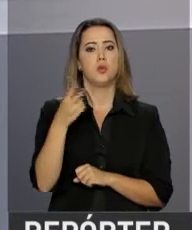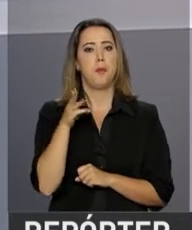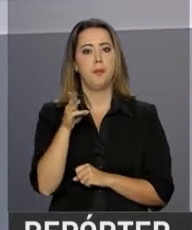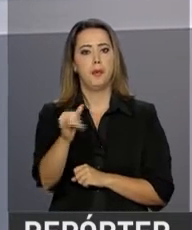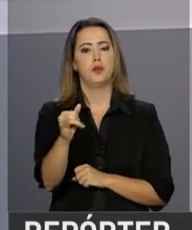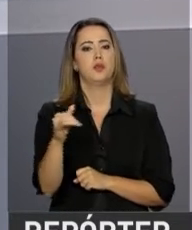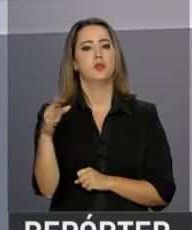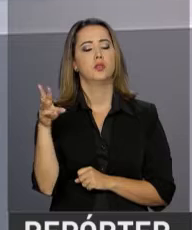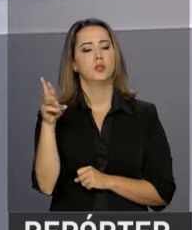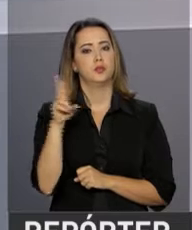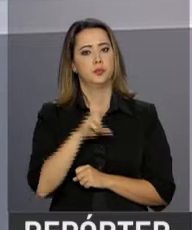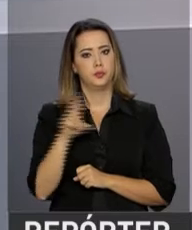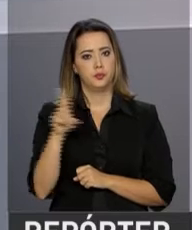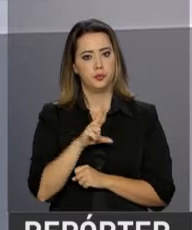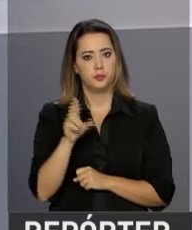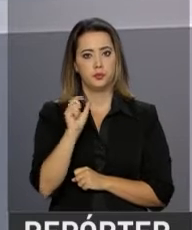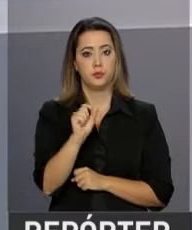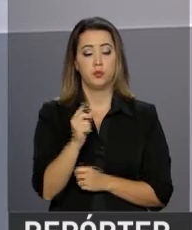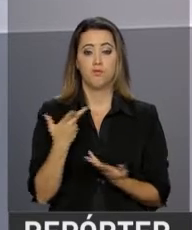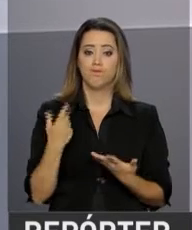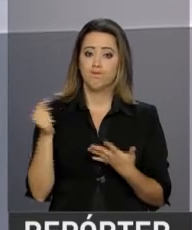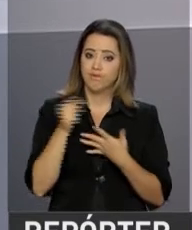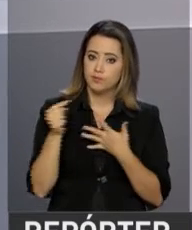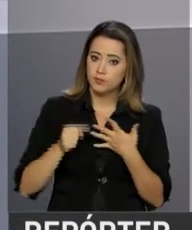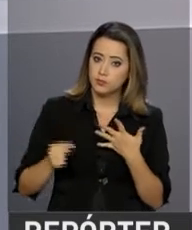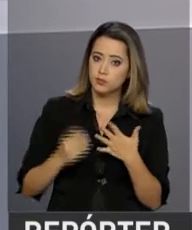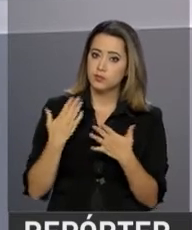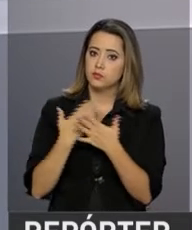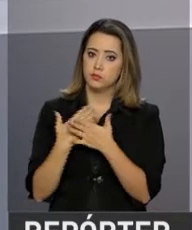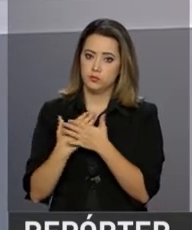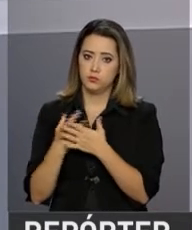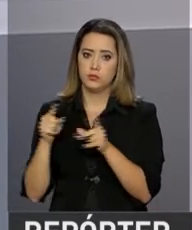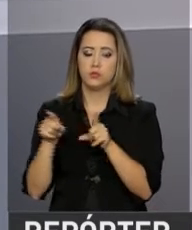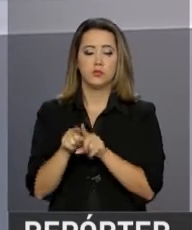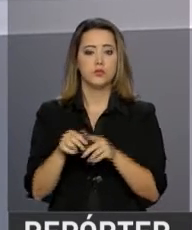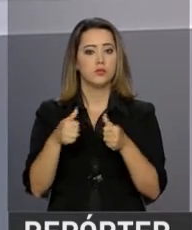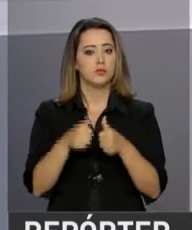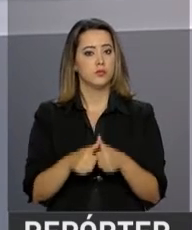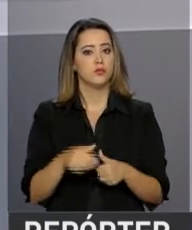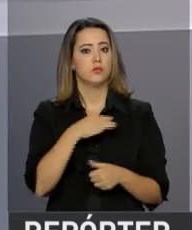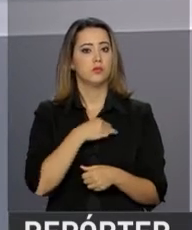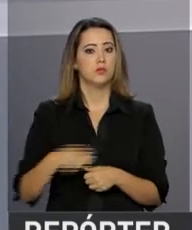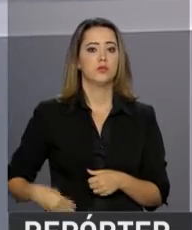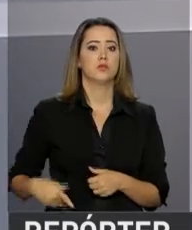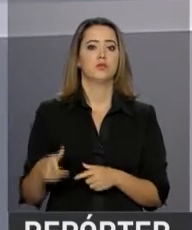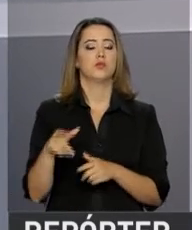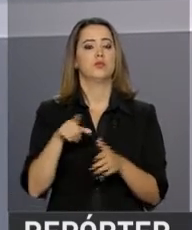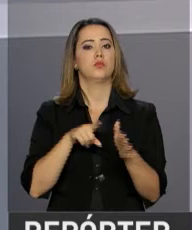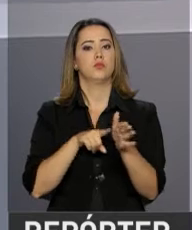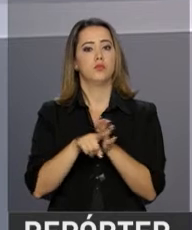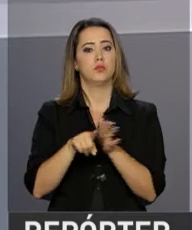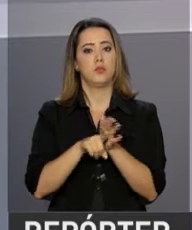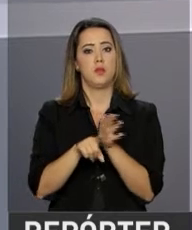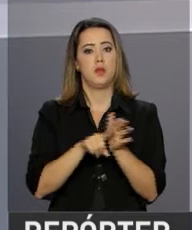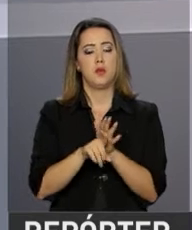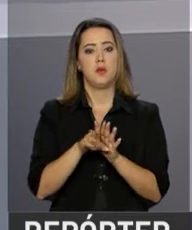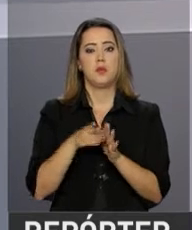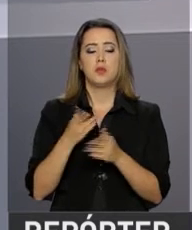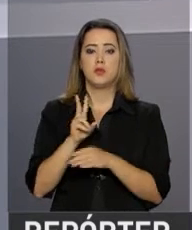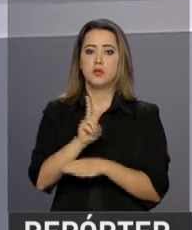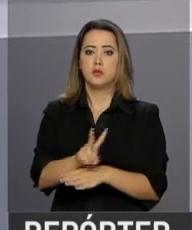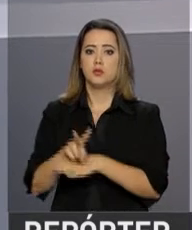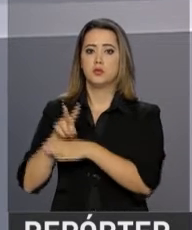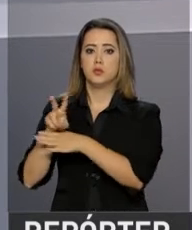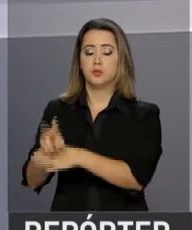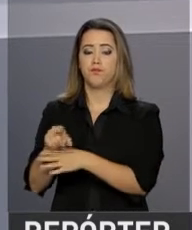2 bilhões e 300 milhões de reais entre as alternativas em estudo segundo o ministro está a operação de crédito